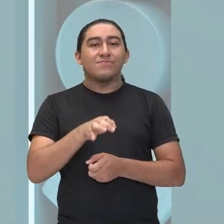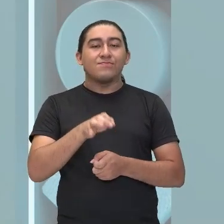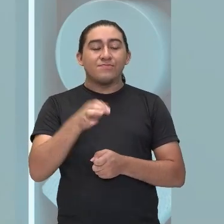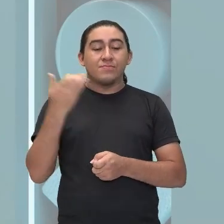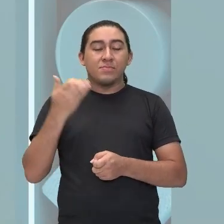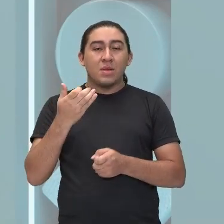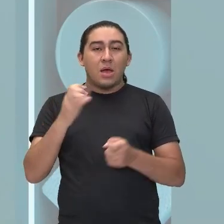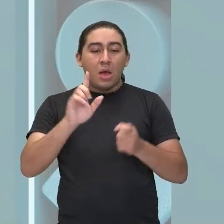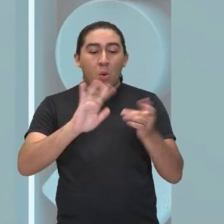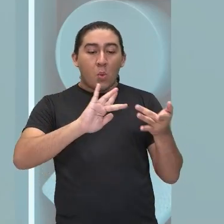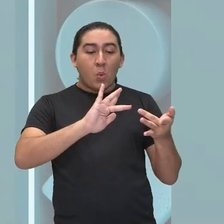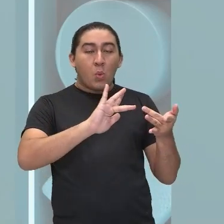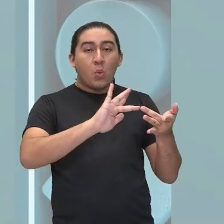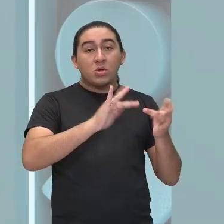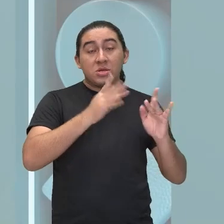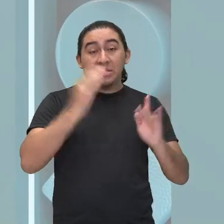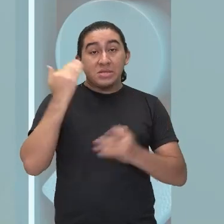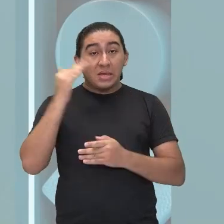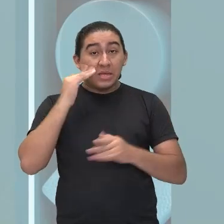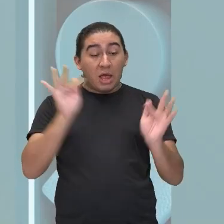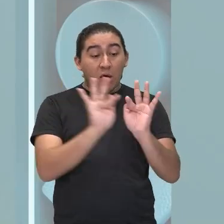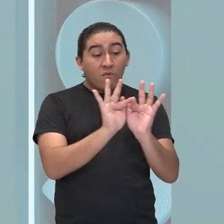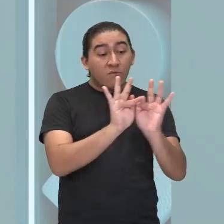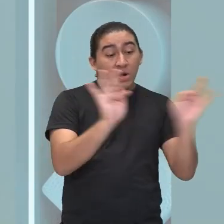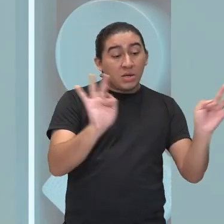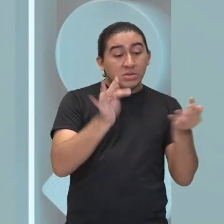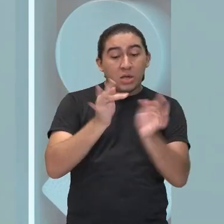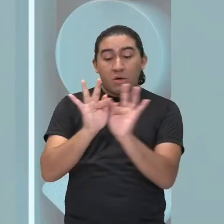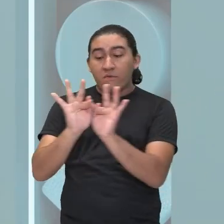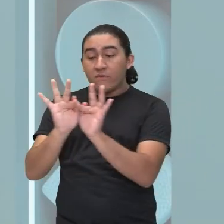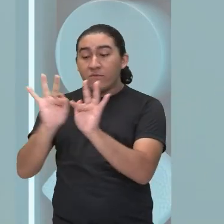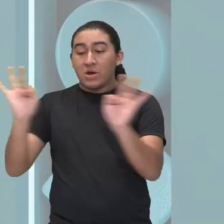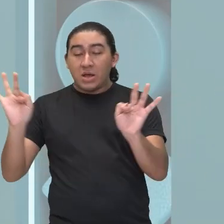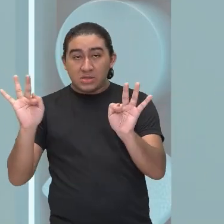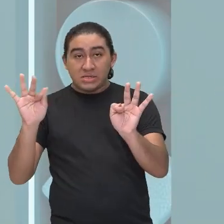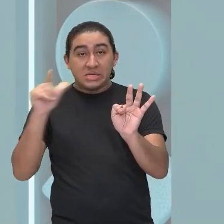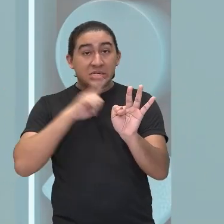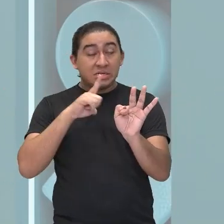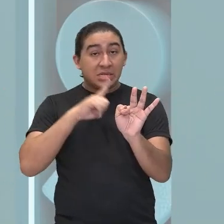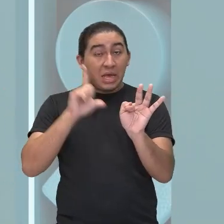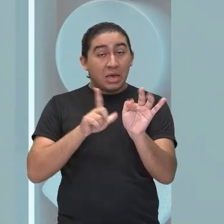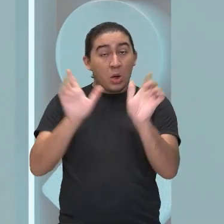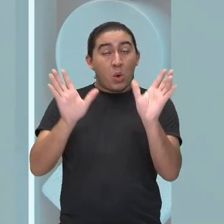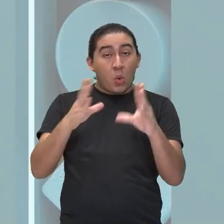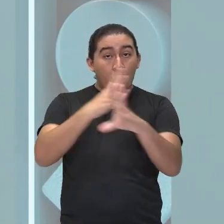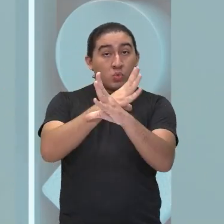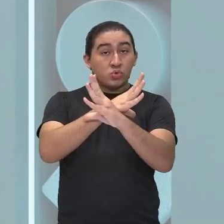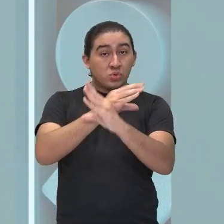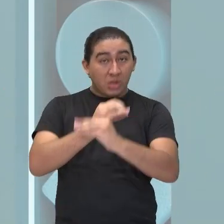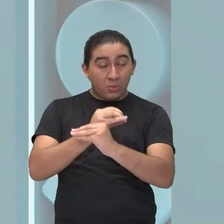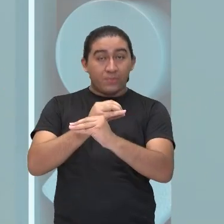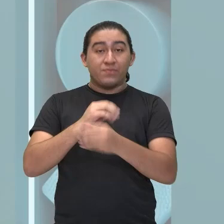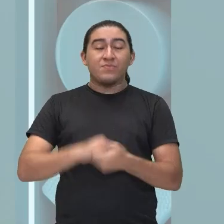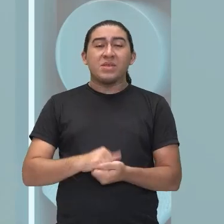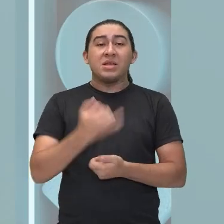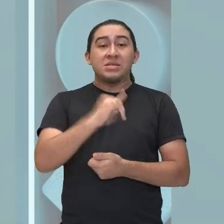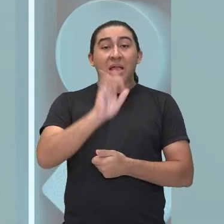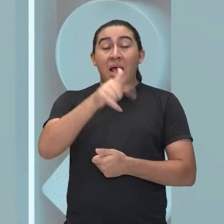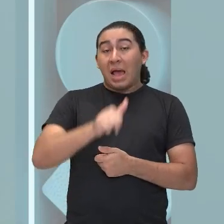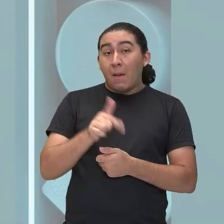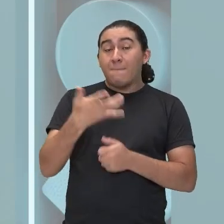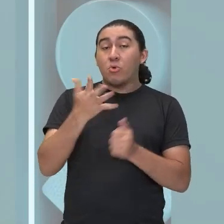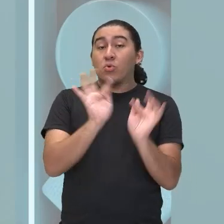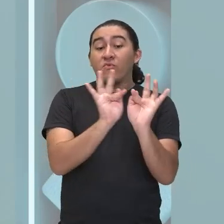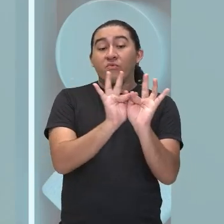no universo do período composto por coordenação. Se é um período composto, já temos que ter em mente